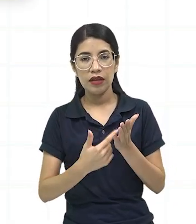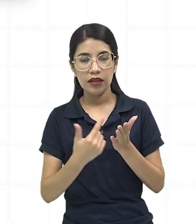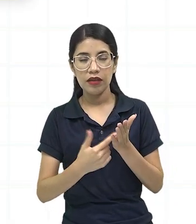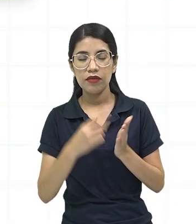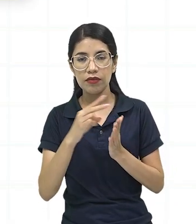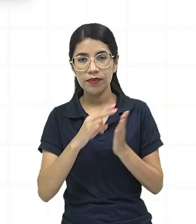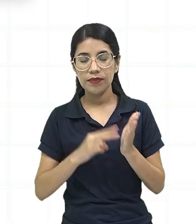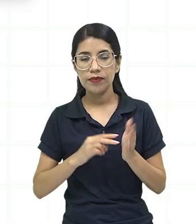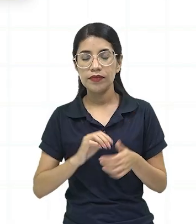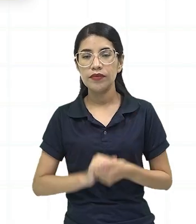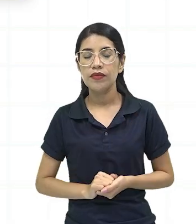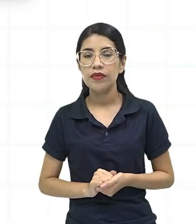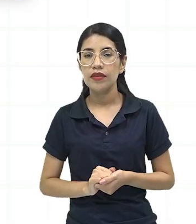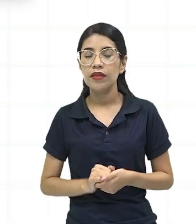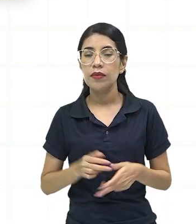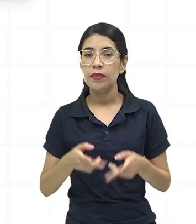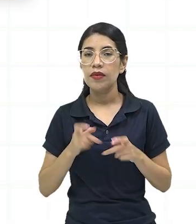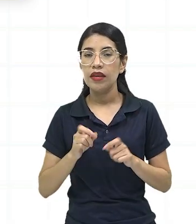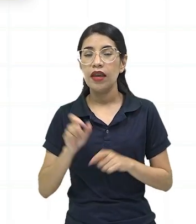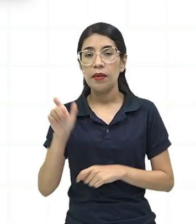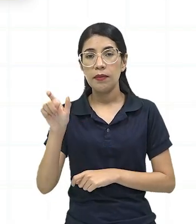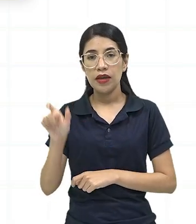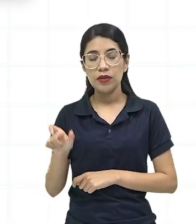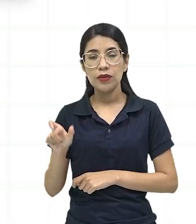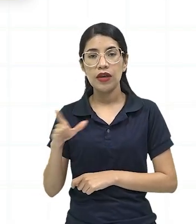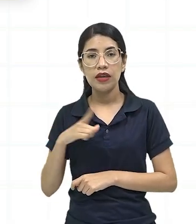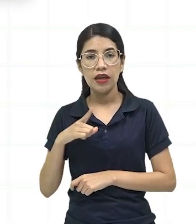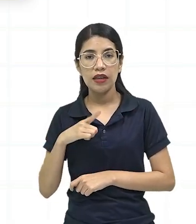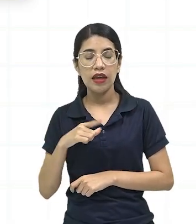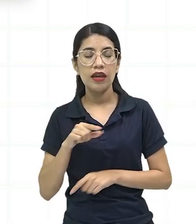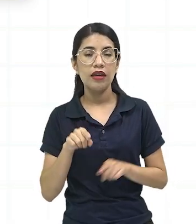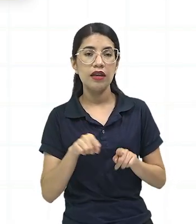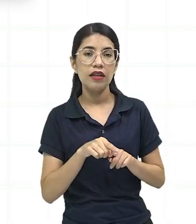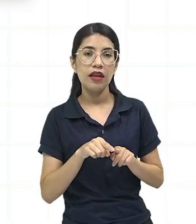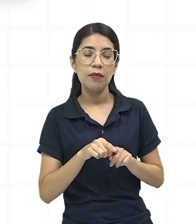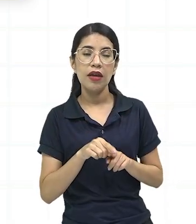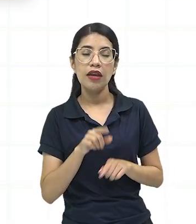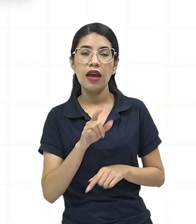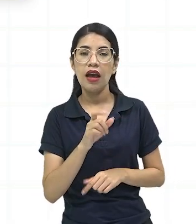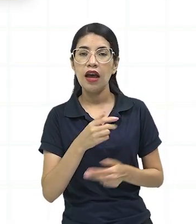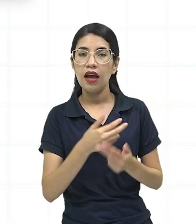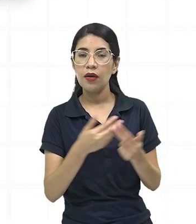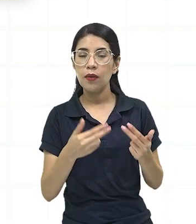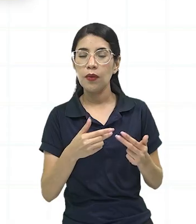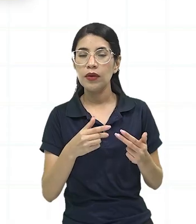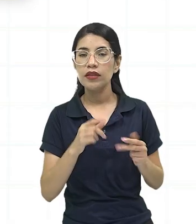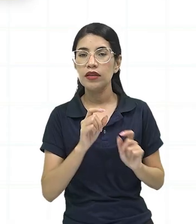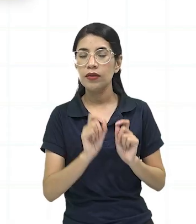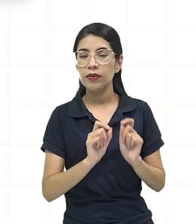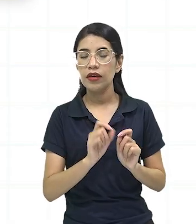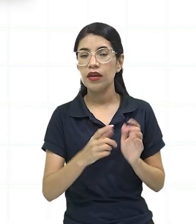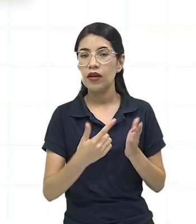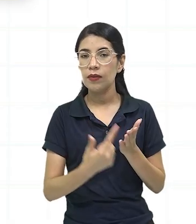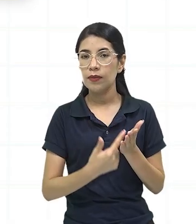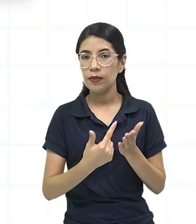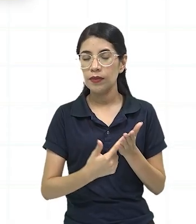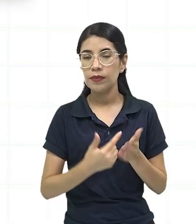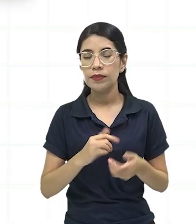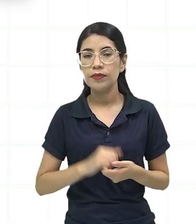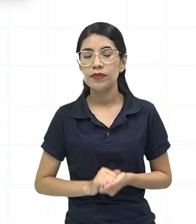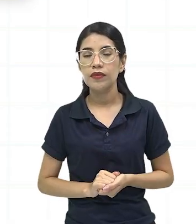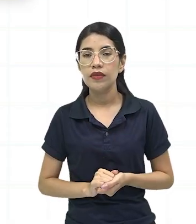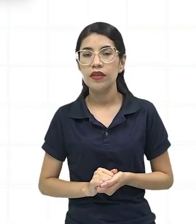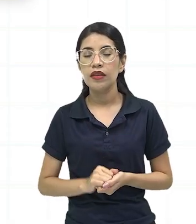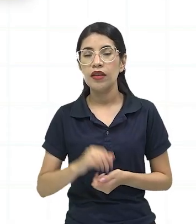quem possui, né? E a coisa possuída, o autor, e a coisa possuída quem é? O livro, tá?